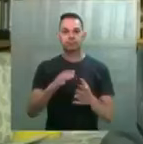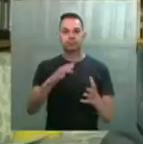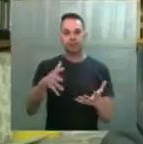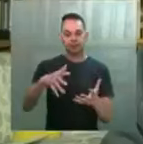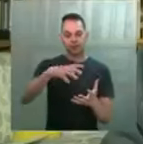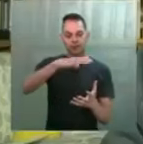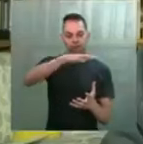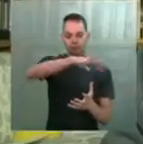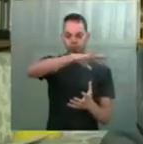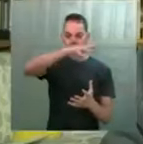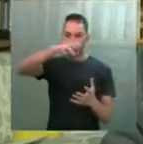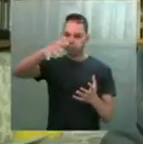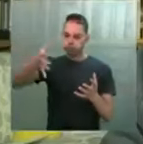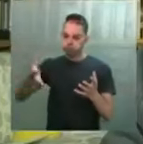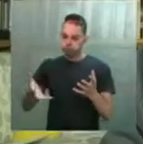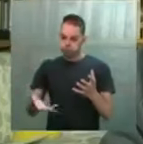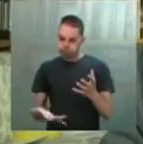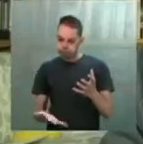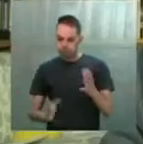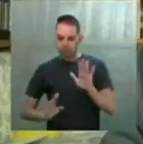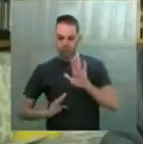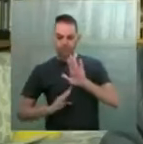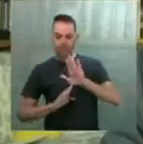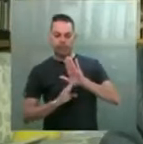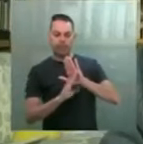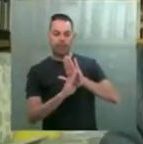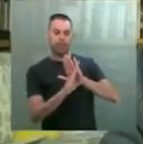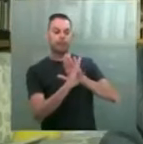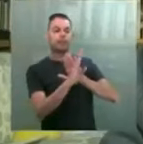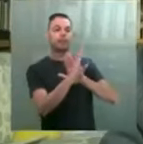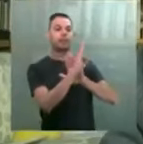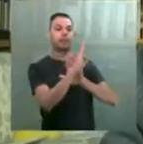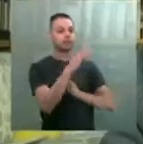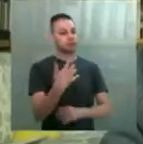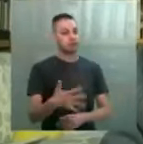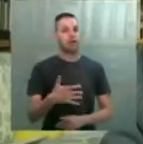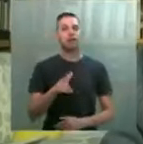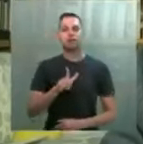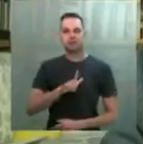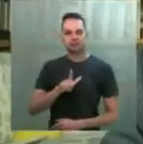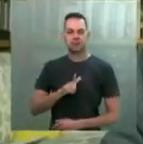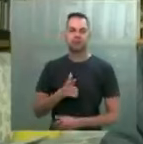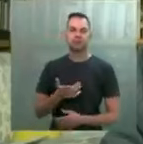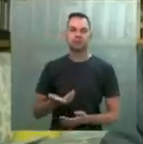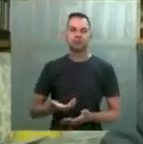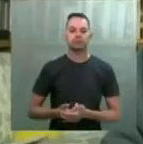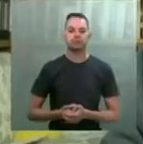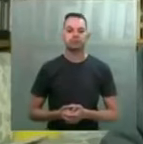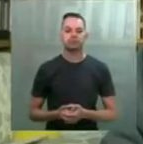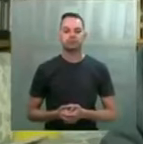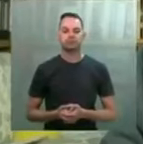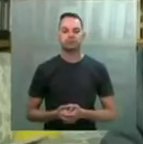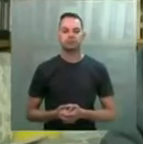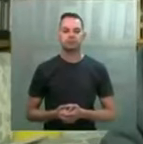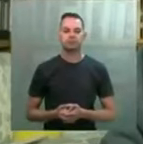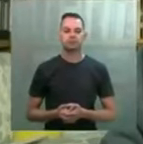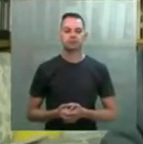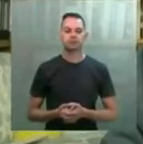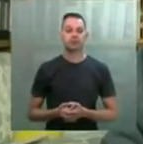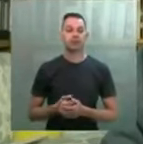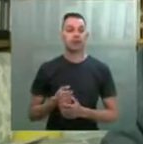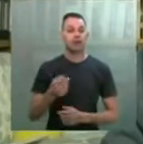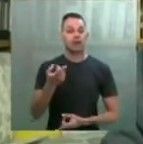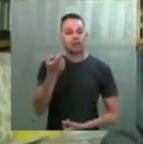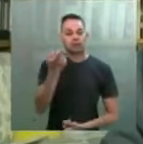O nível desses gases tem sido aumentado, tem se aumentado constantemente. E desde a